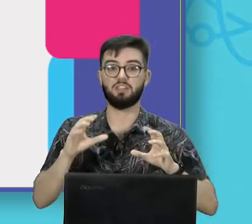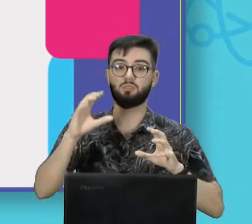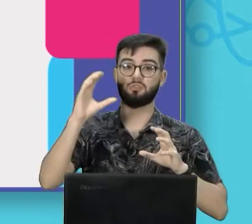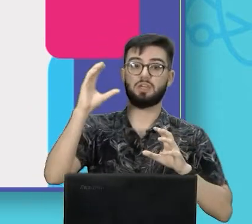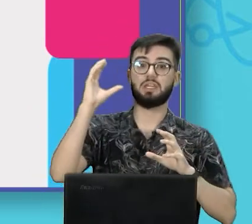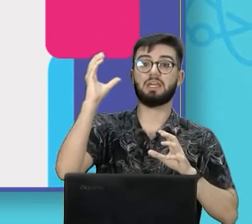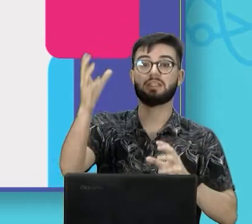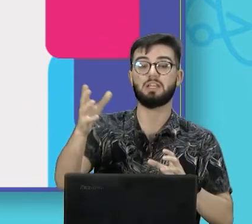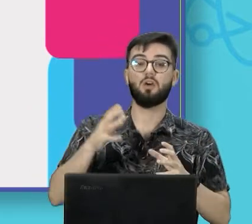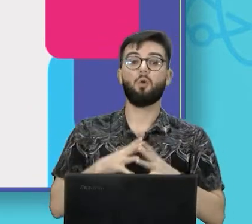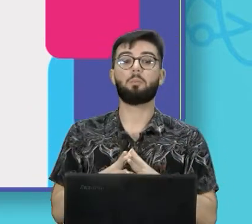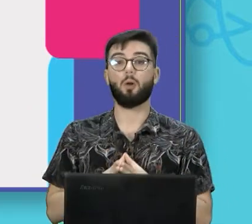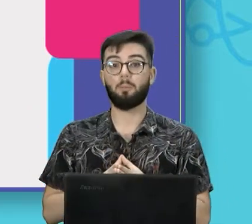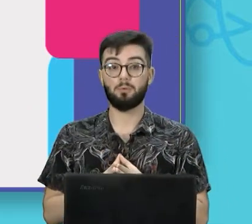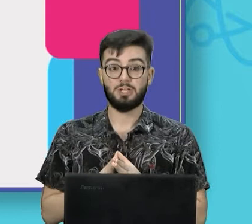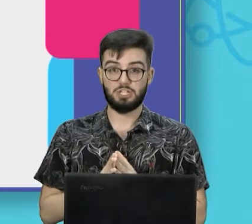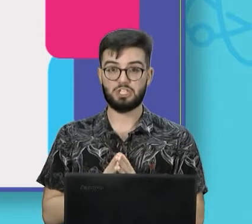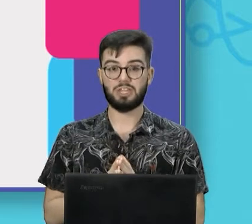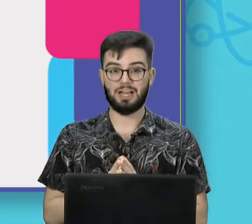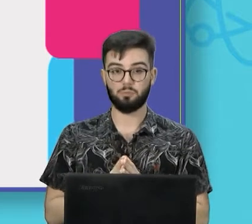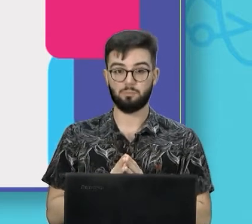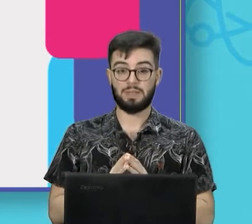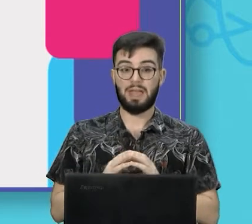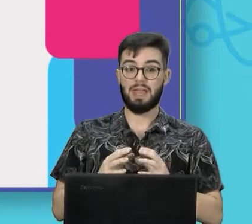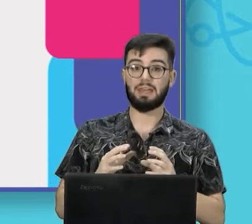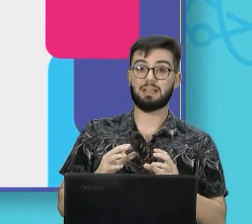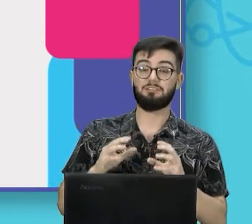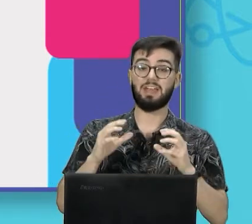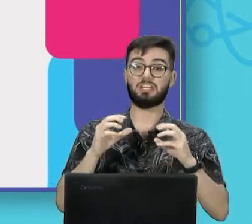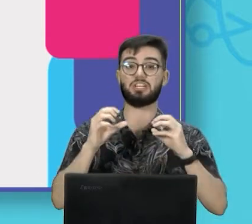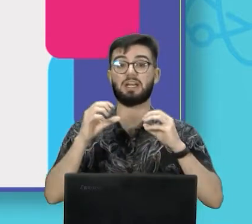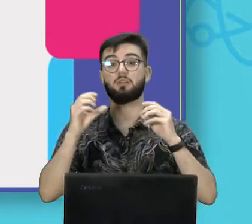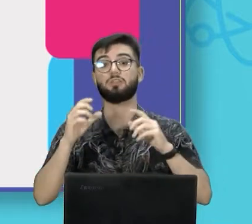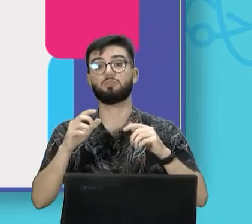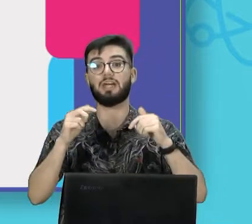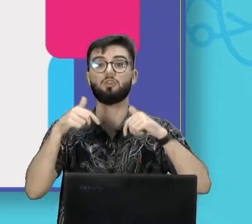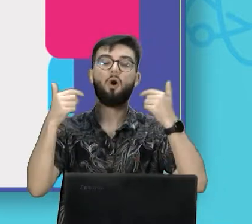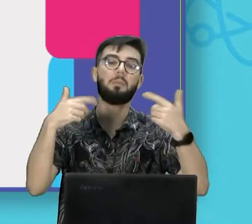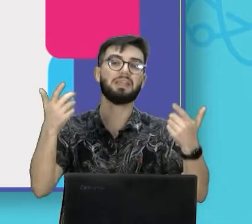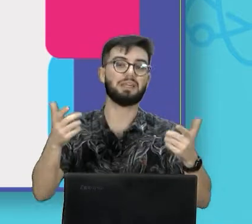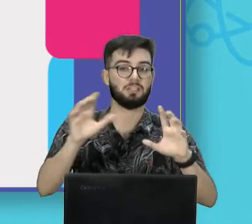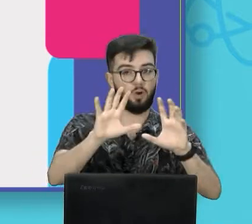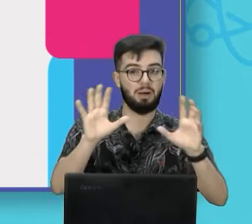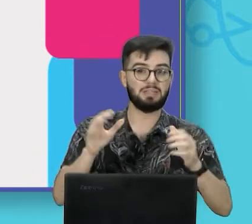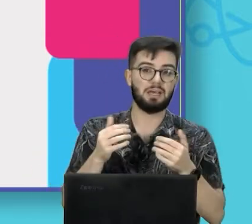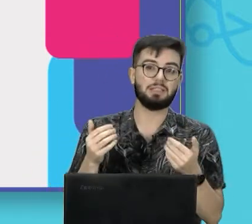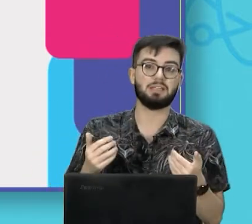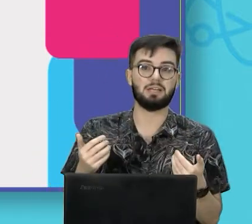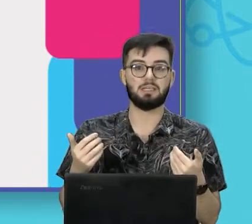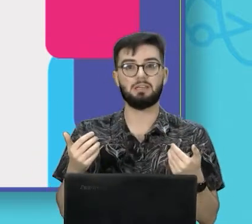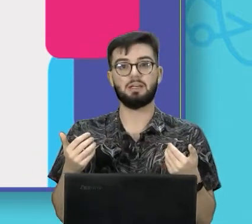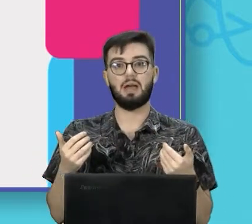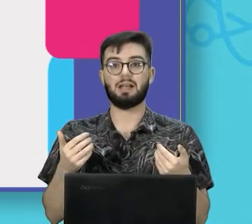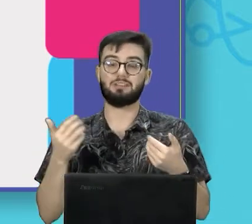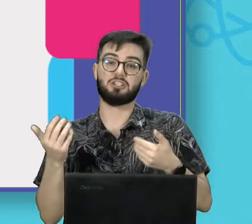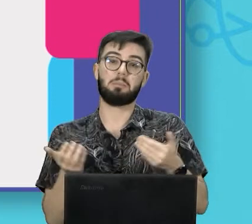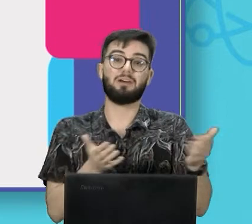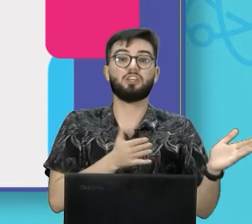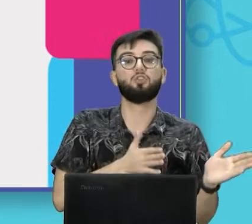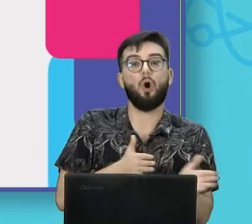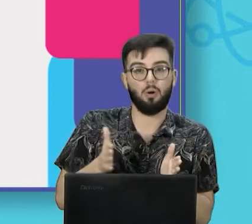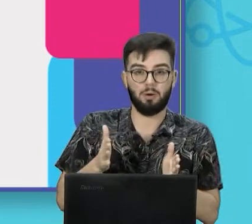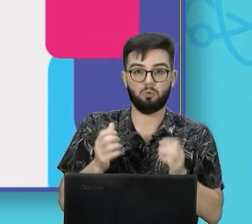entre indivíduos e entre o próprio estado ela que vai reger aquilo dentro da normalidade anormalidade inteiro aqui